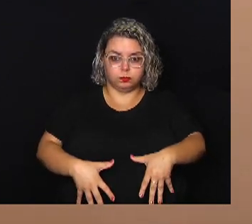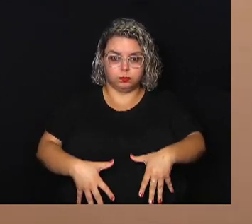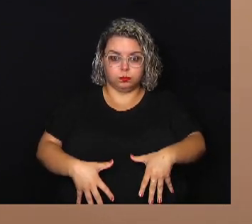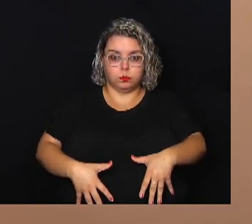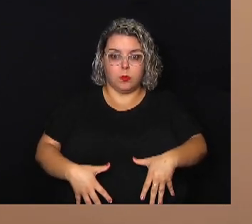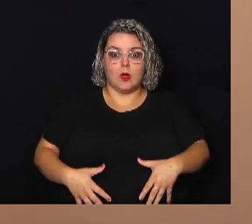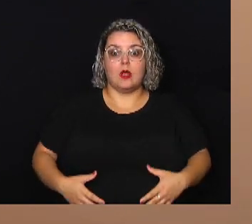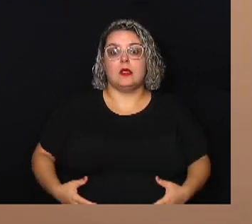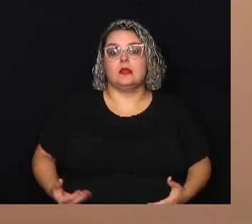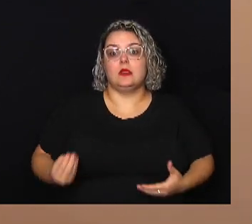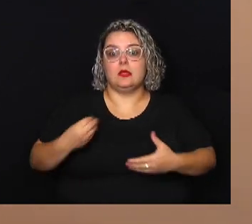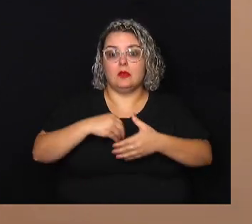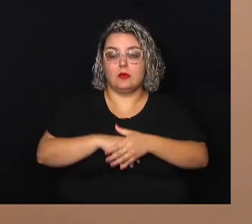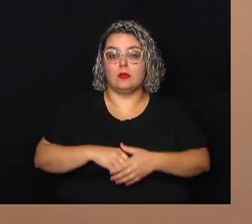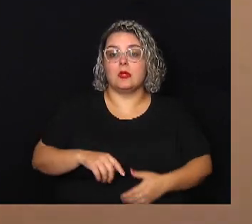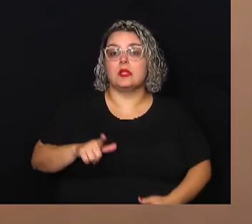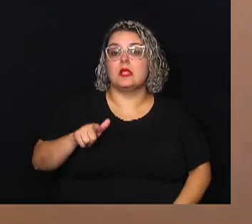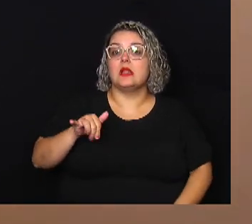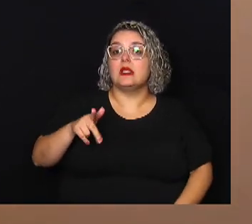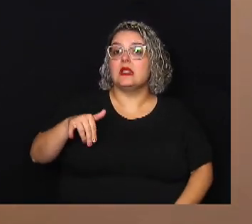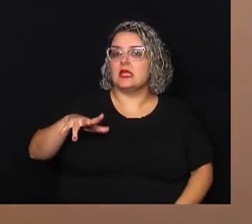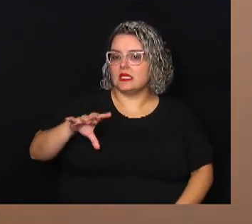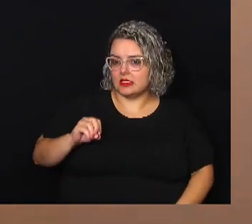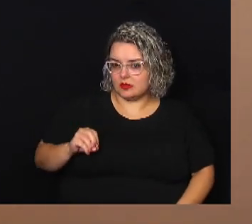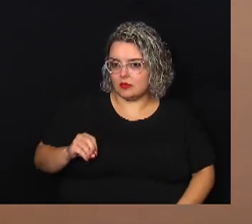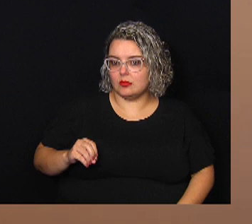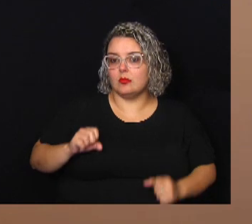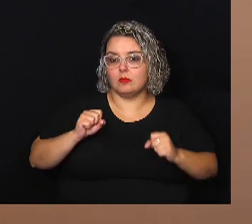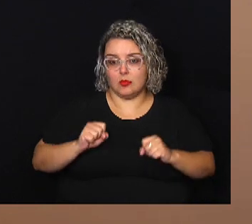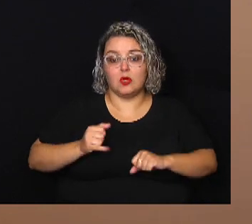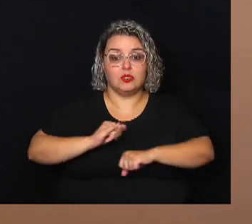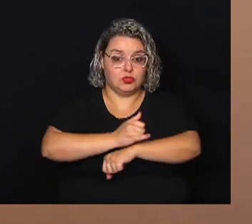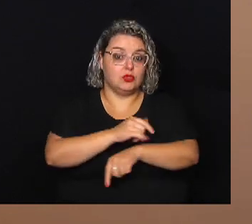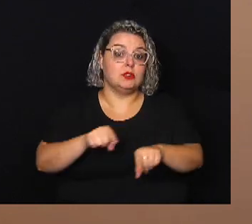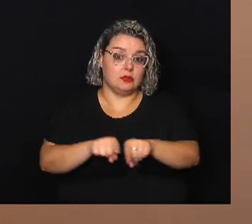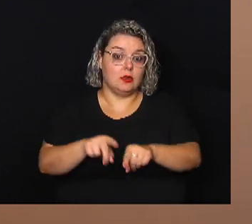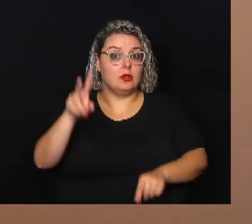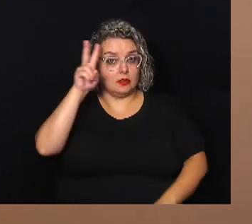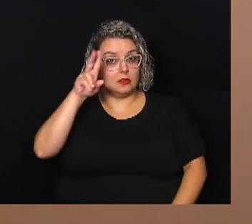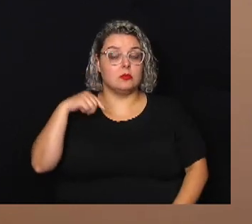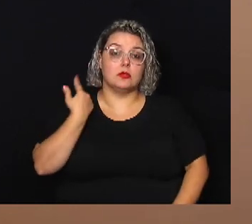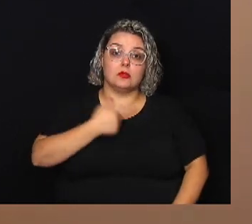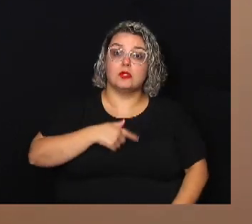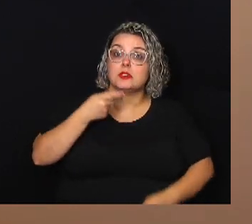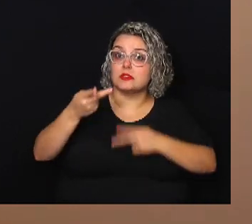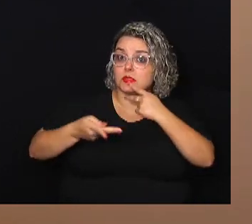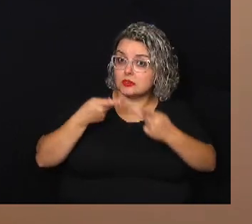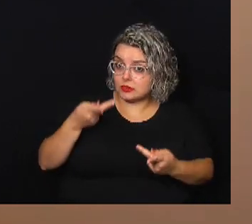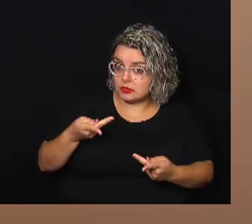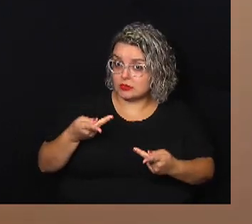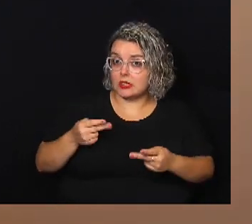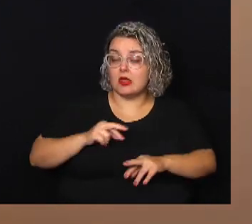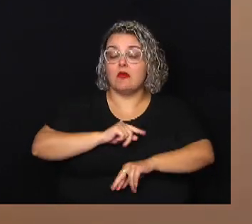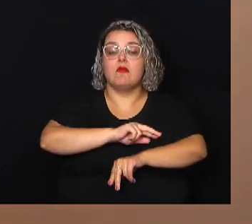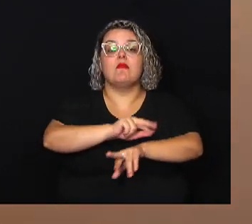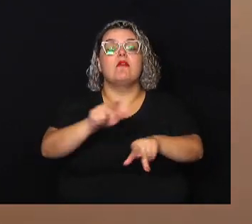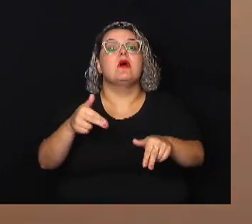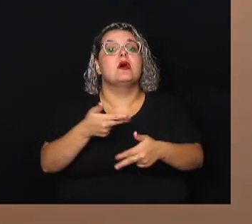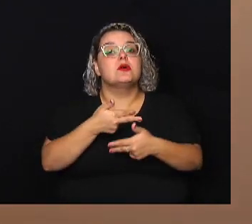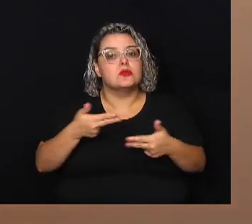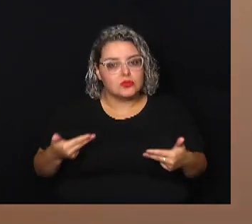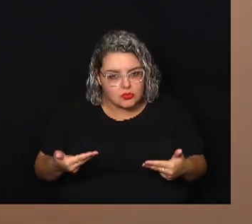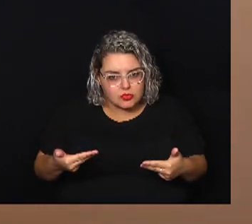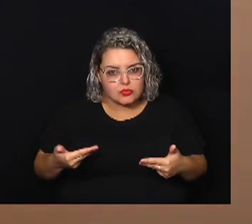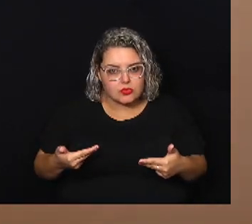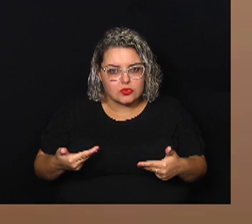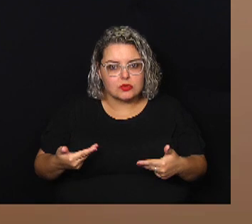pode até ganhar peso. Lembrem que o que nós estamos falando é sobre um conjunto de sinais e